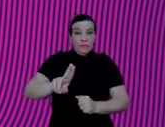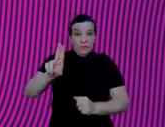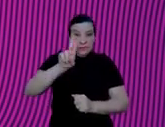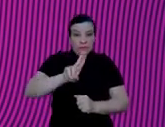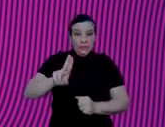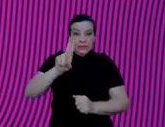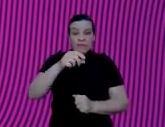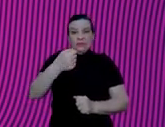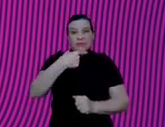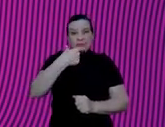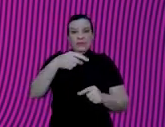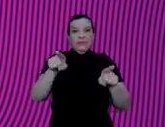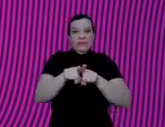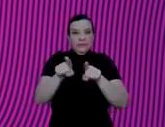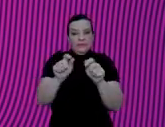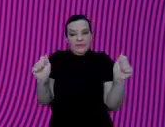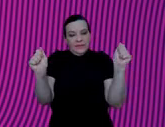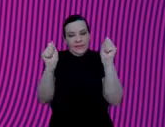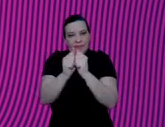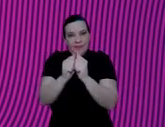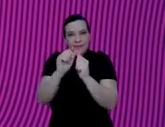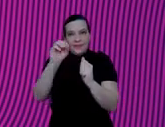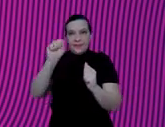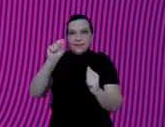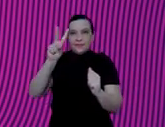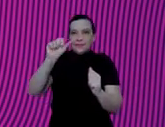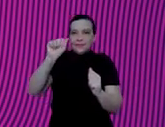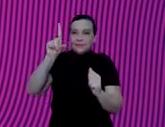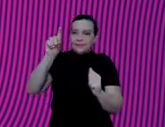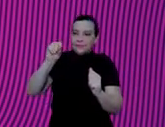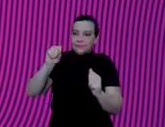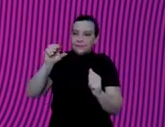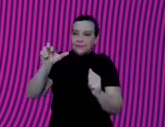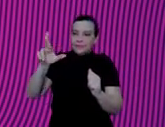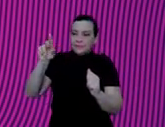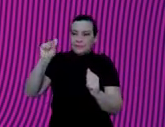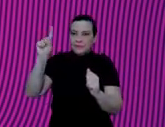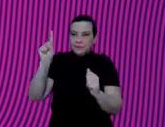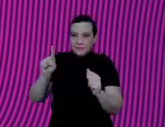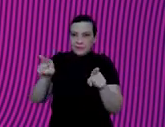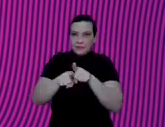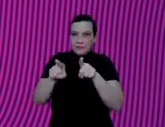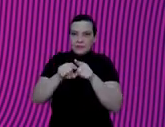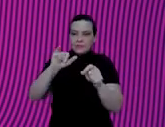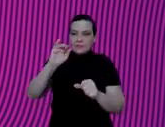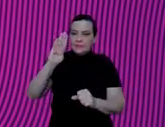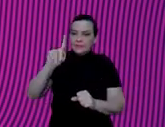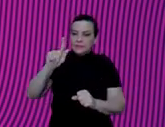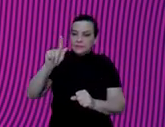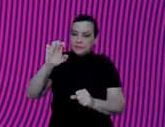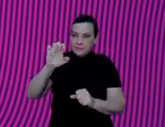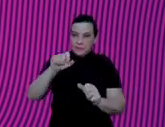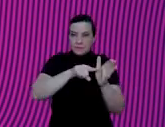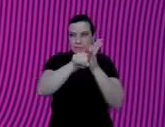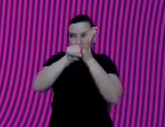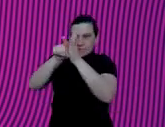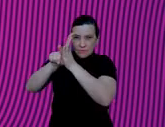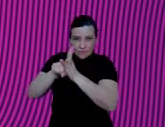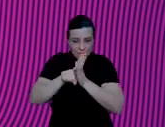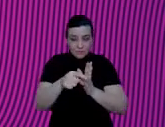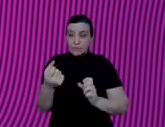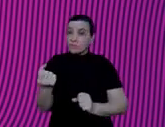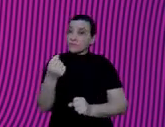em parceria com o IBGE, que é um levantamento nacional sobre o uso de substâncias psicoativas, lícitas e ilícitas.